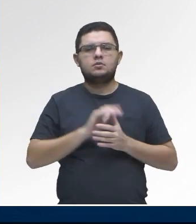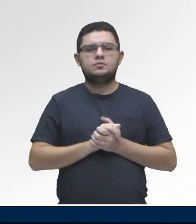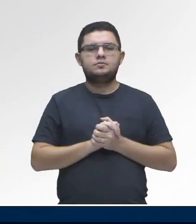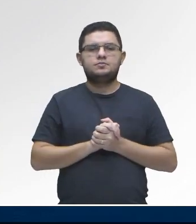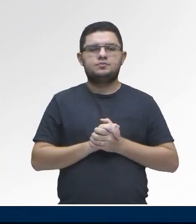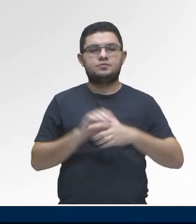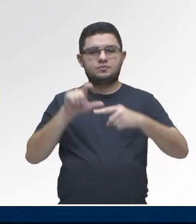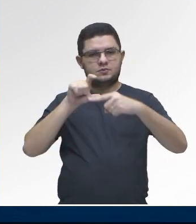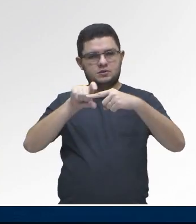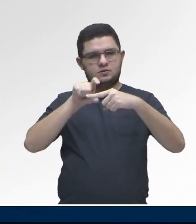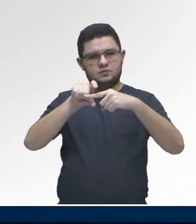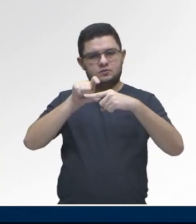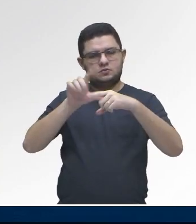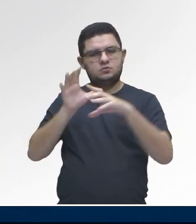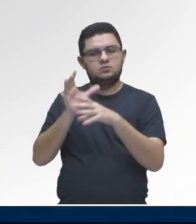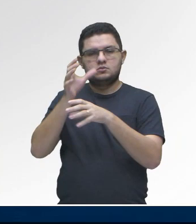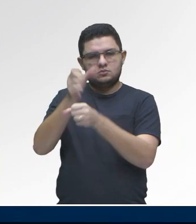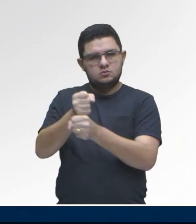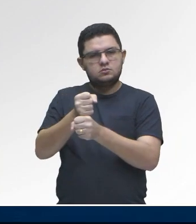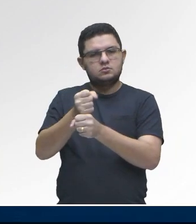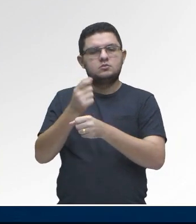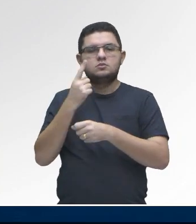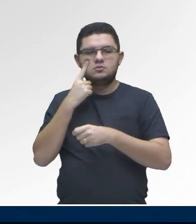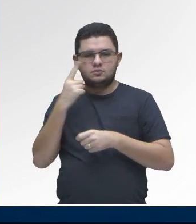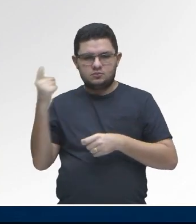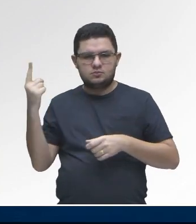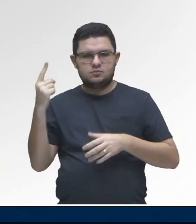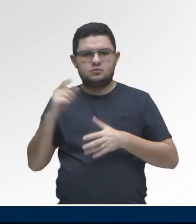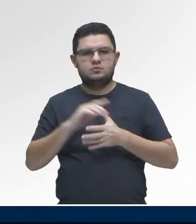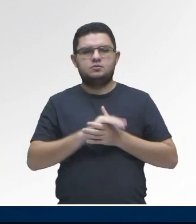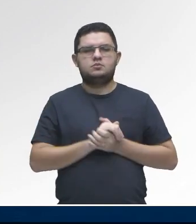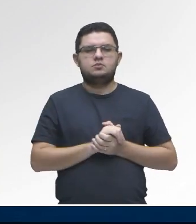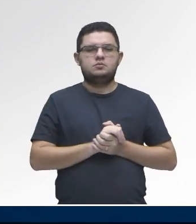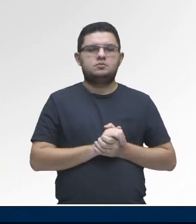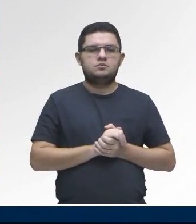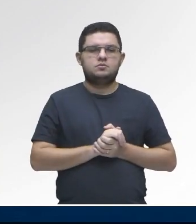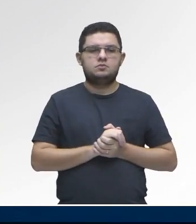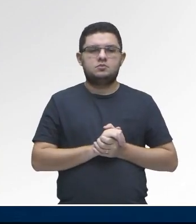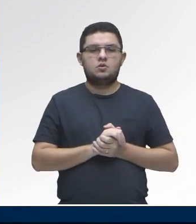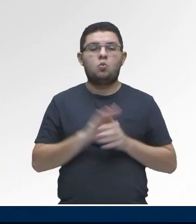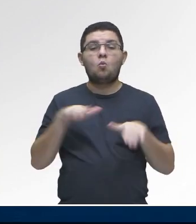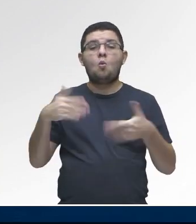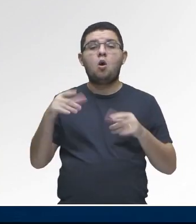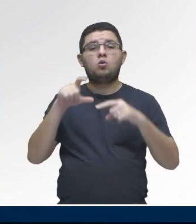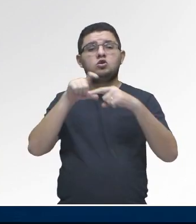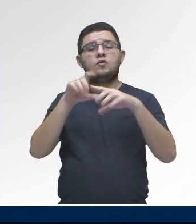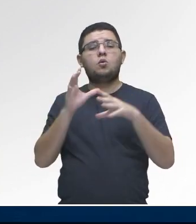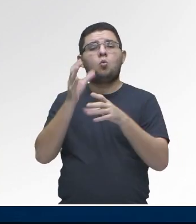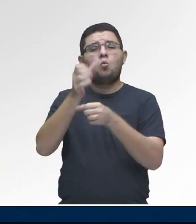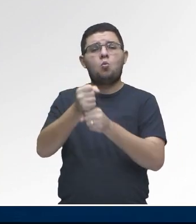resolveu a divisão. Essa divisão aqui, ó.